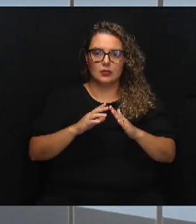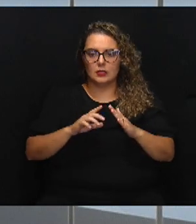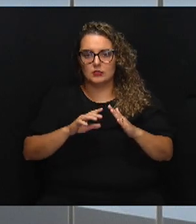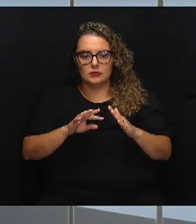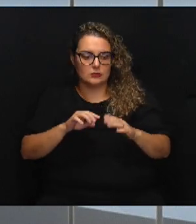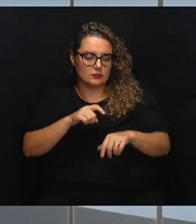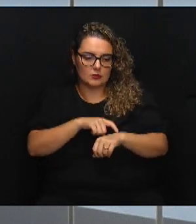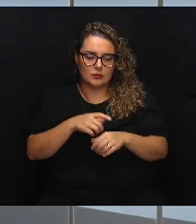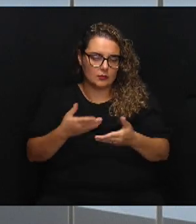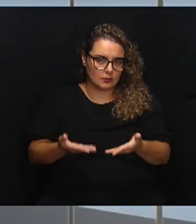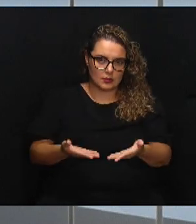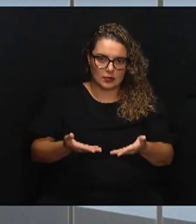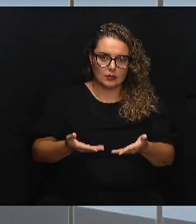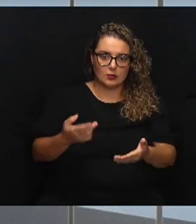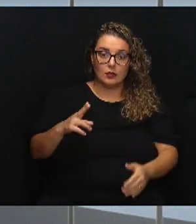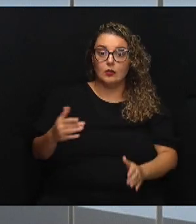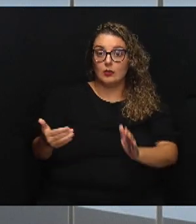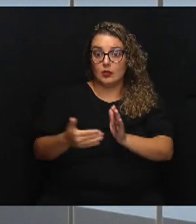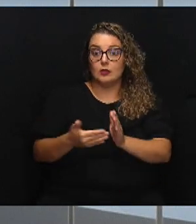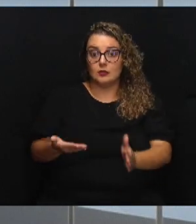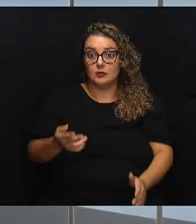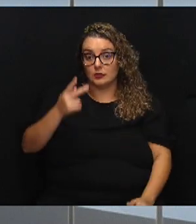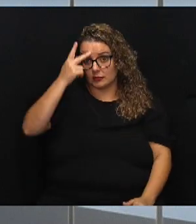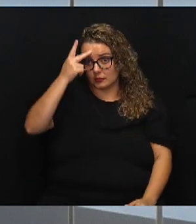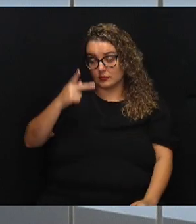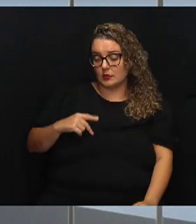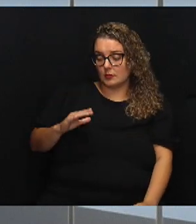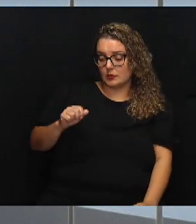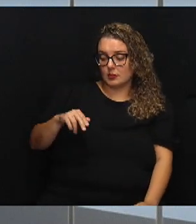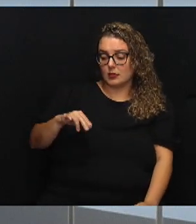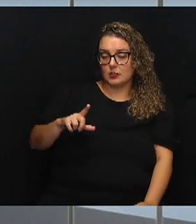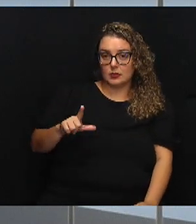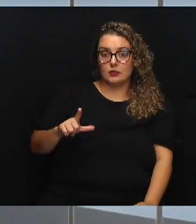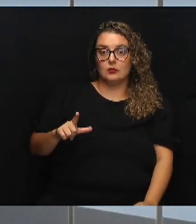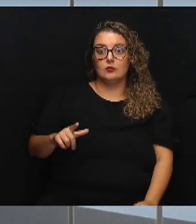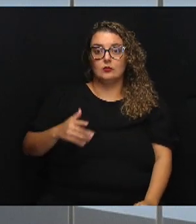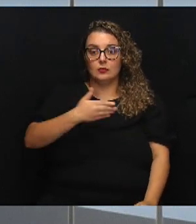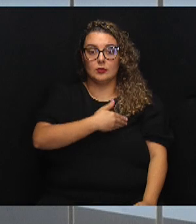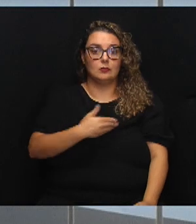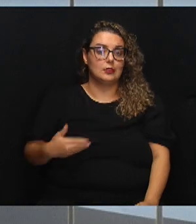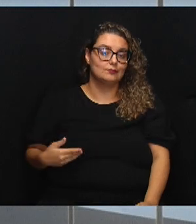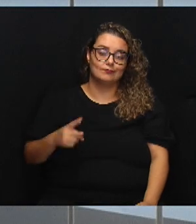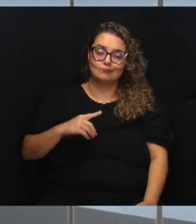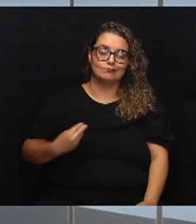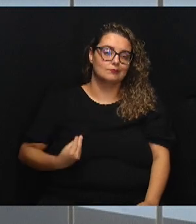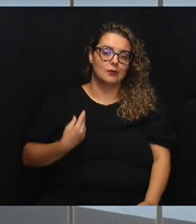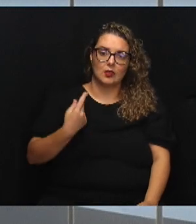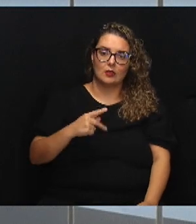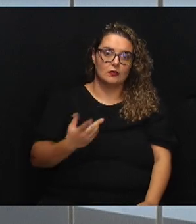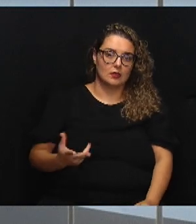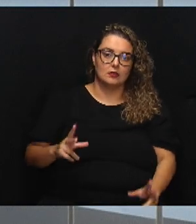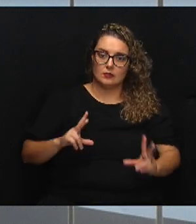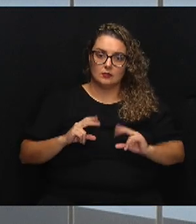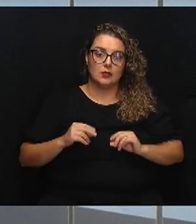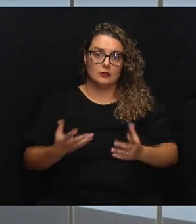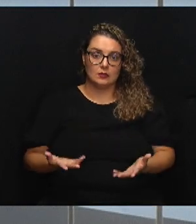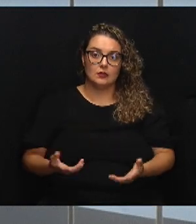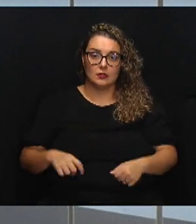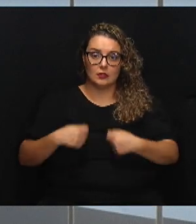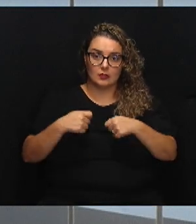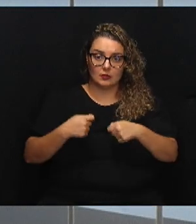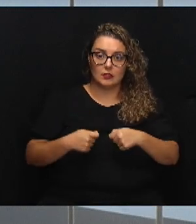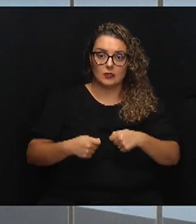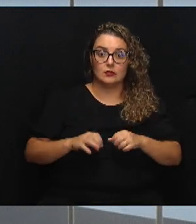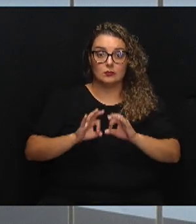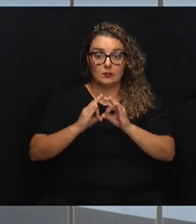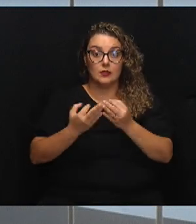temporários, ou até mesmo no próprio canil público, né, no departamento, não é a vida que ele merece, né? Sim. Ele precisa de uma família,